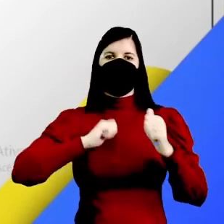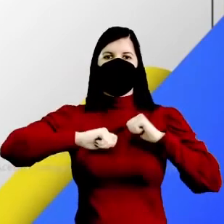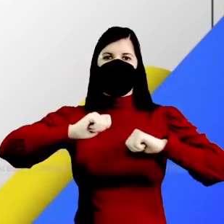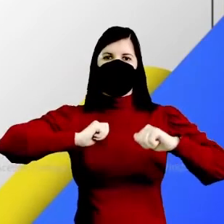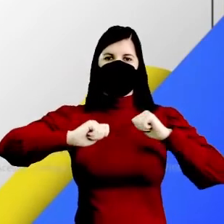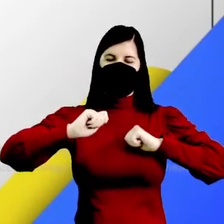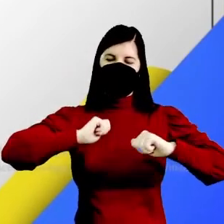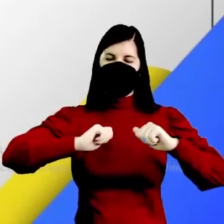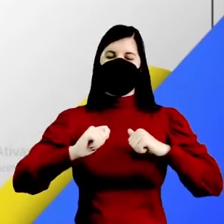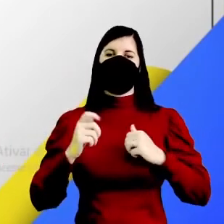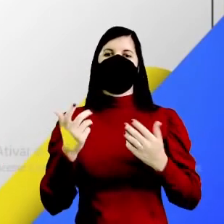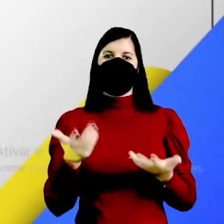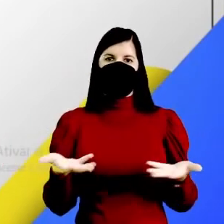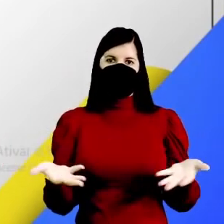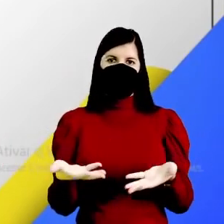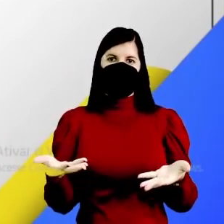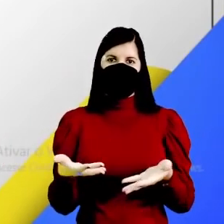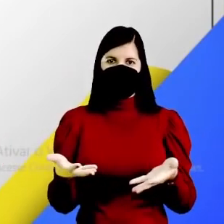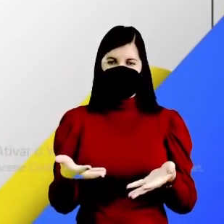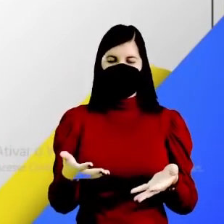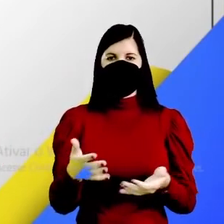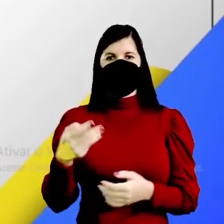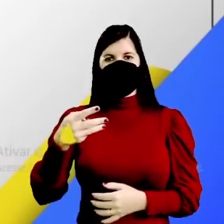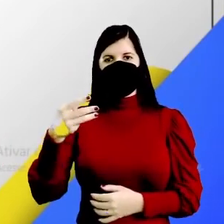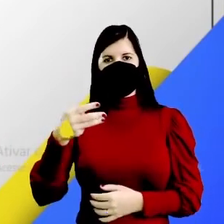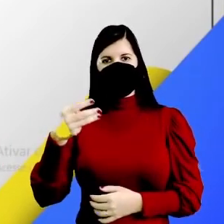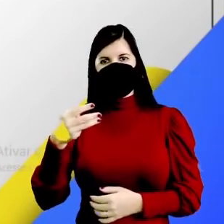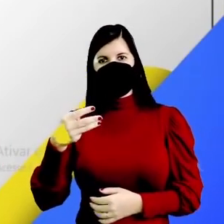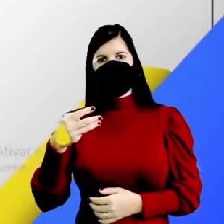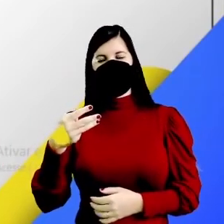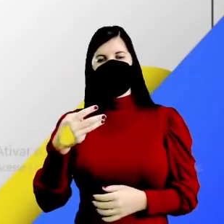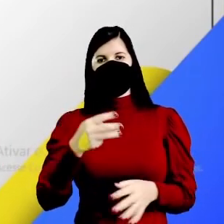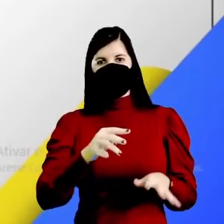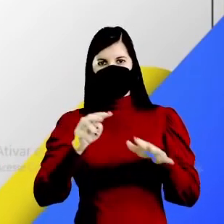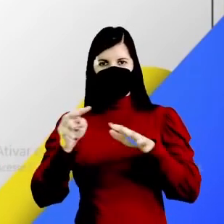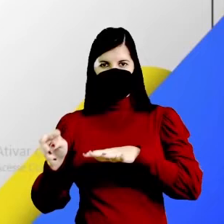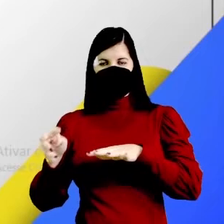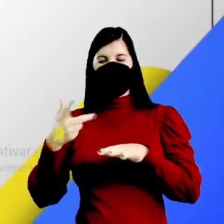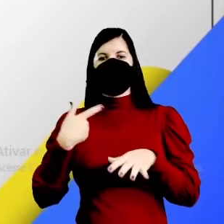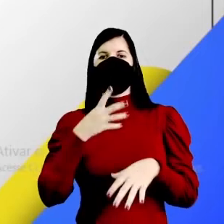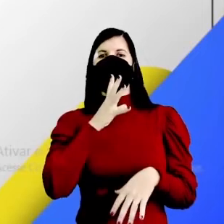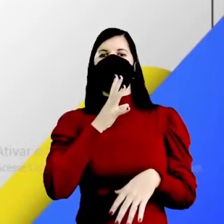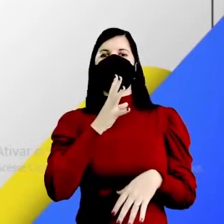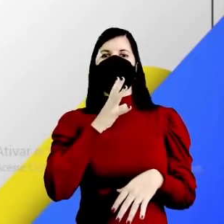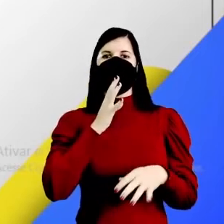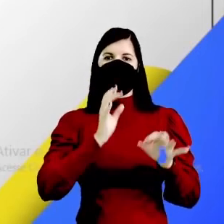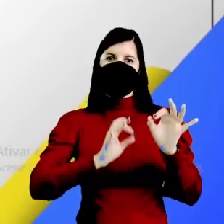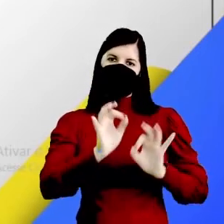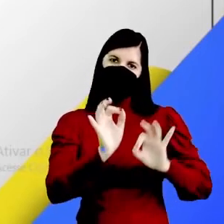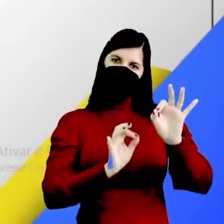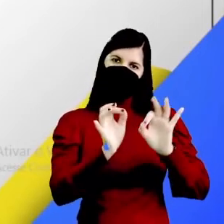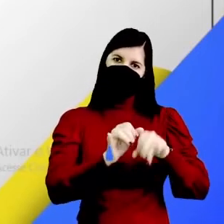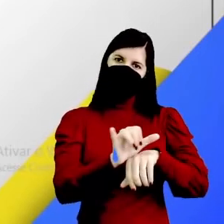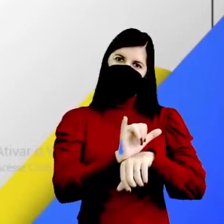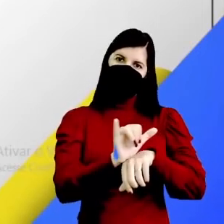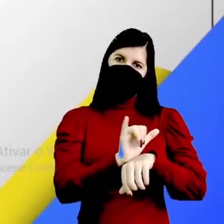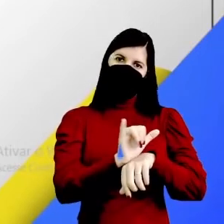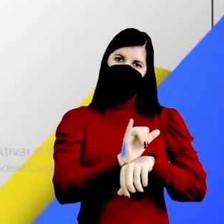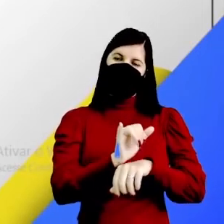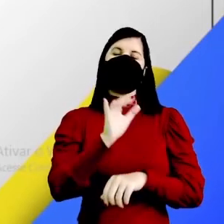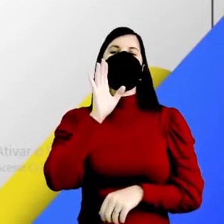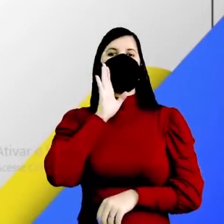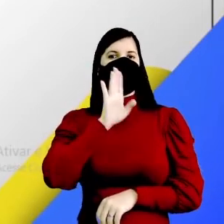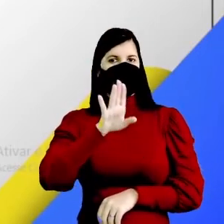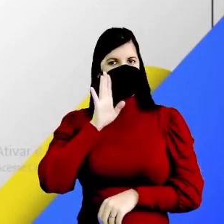já trazendo mais para hoje. Na terceira semana, a gente vai conhecer um pouquinho sobre o planejamento estratégico. É bem